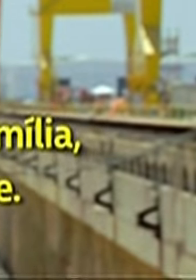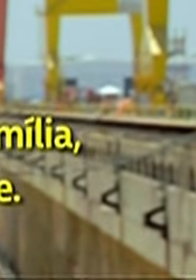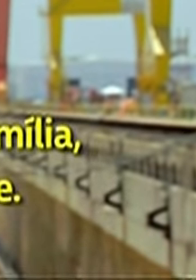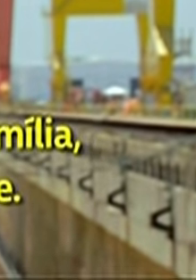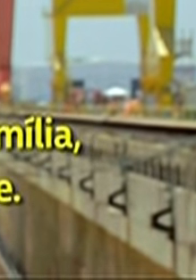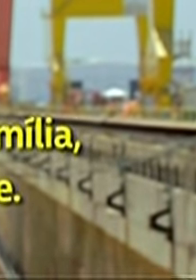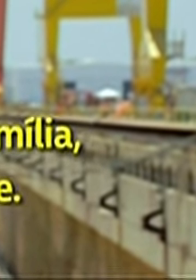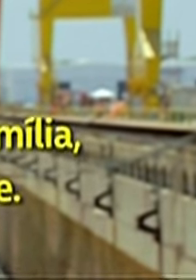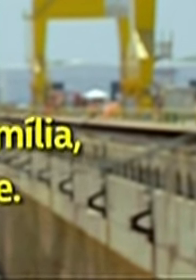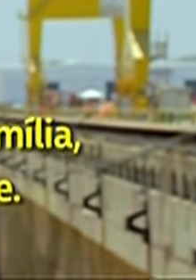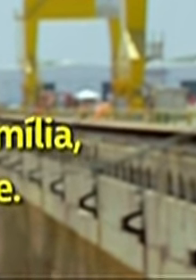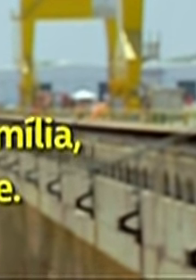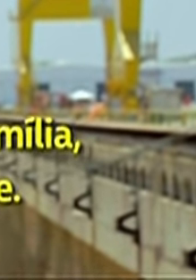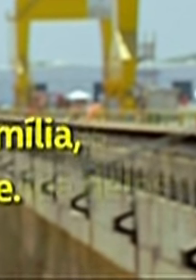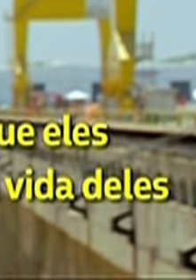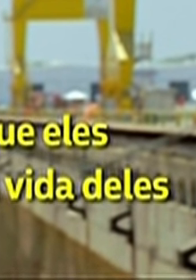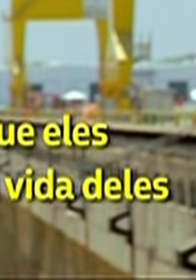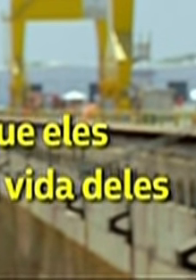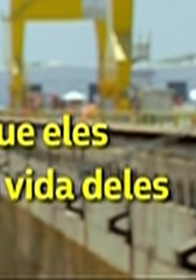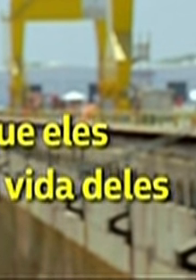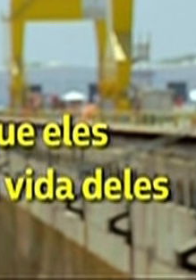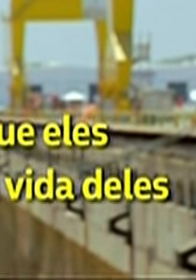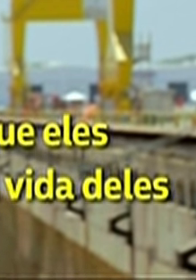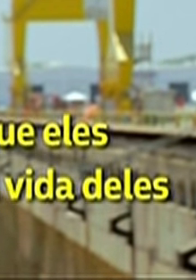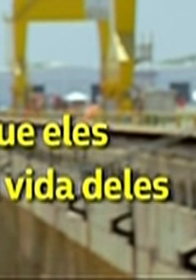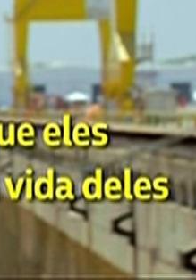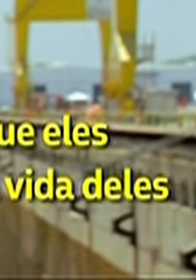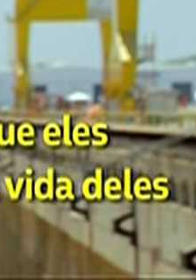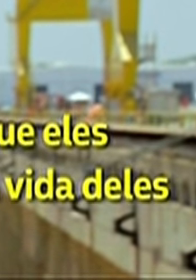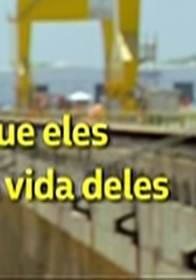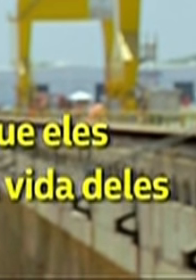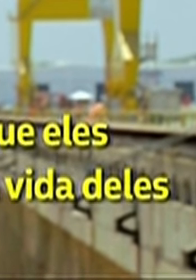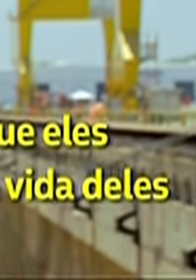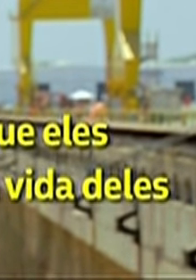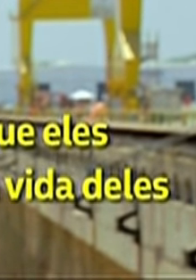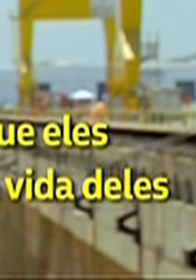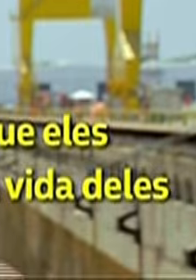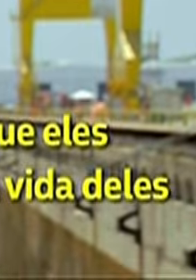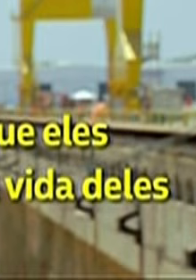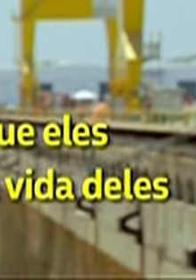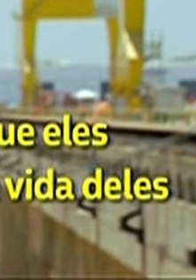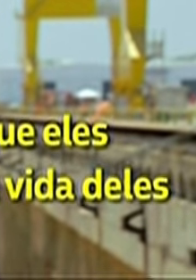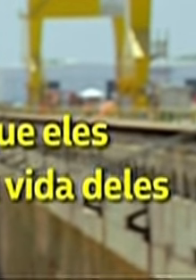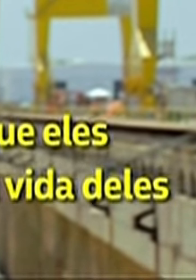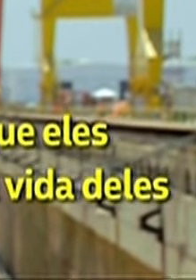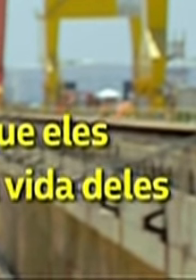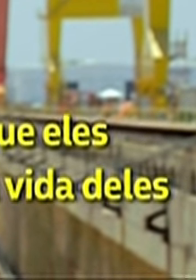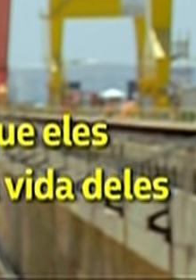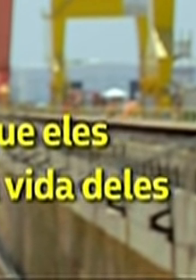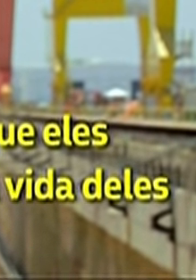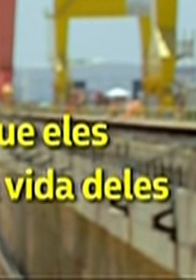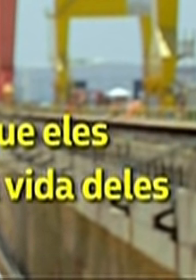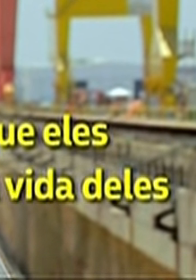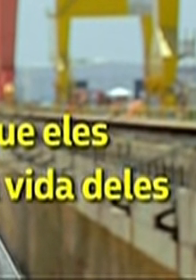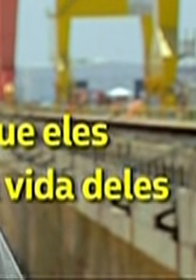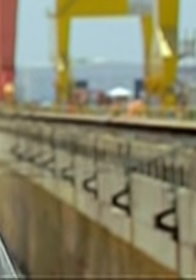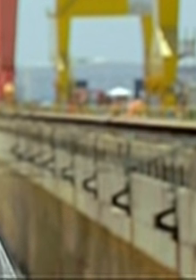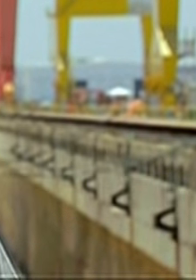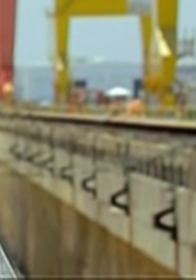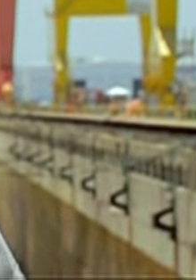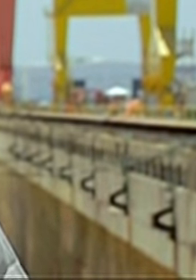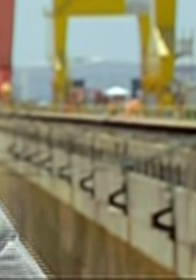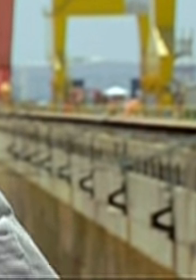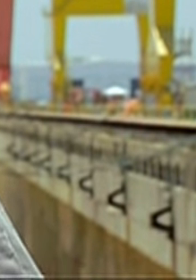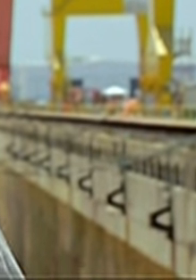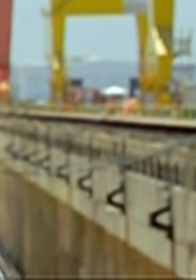minha família, para o meu pai, para minha mãe. E proporcionar a eles prazeres que eles não tiveram a oportunidade de ter na vida deles.